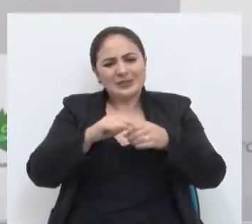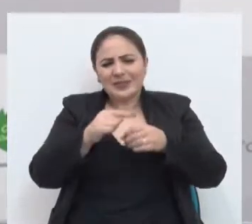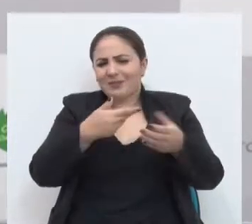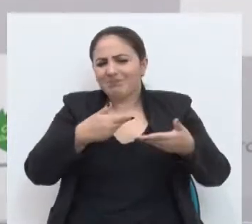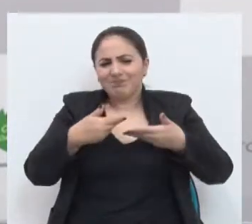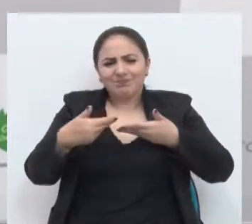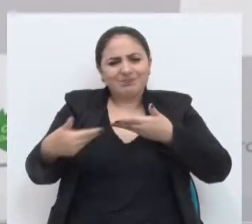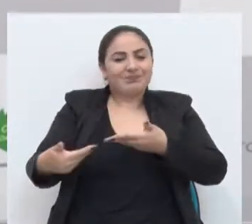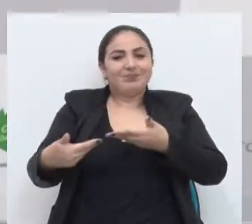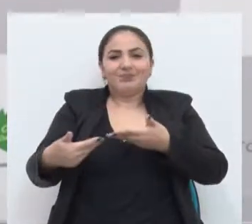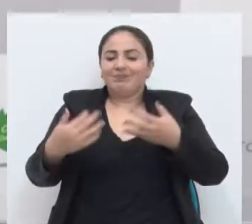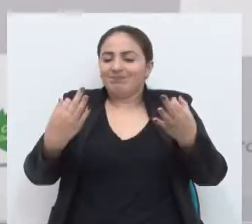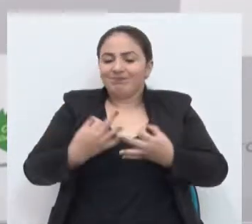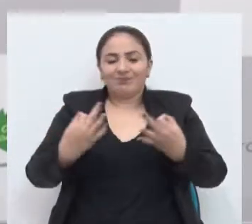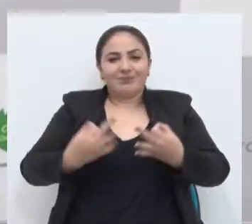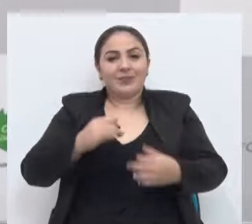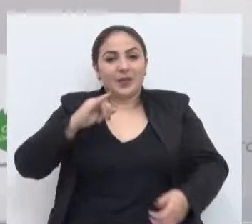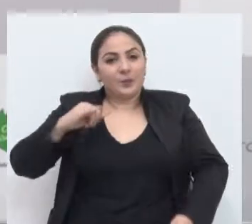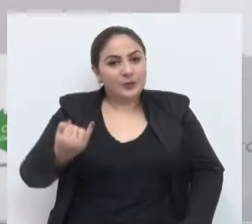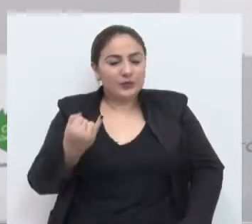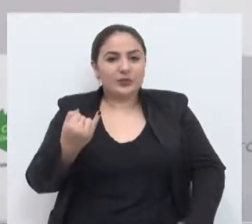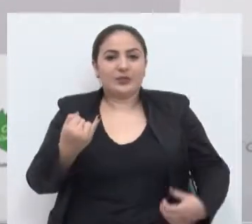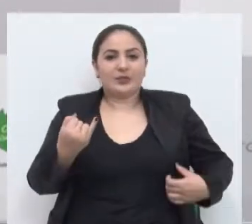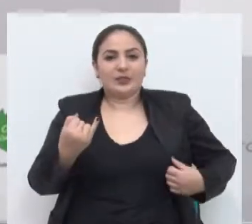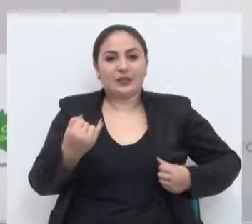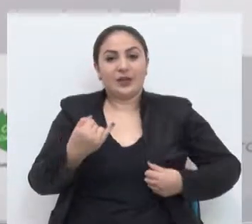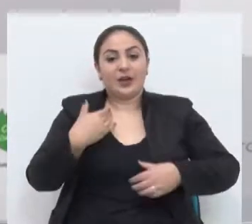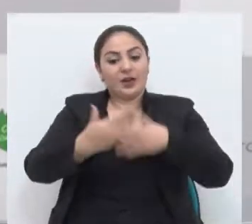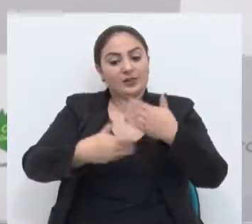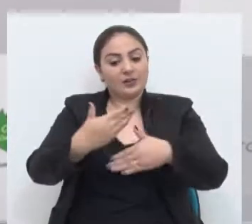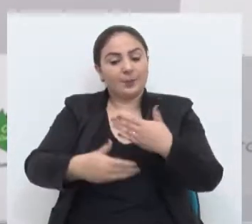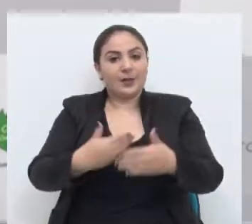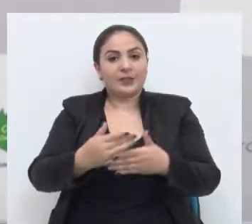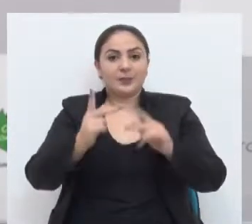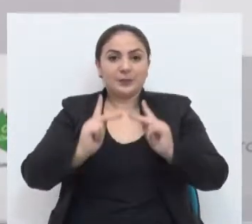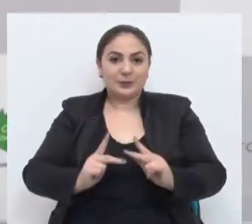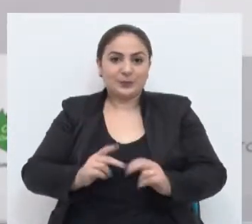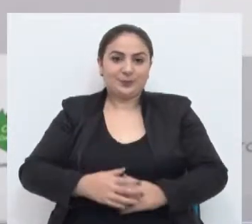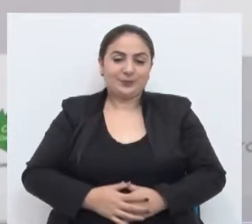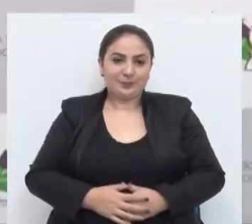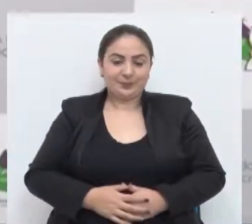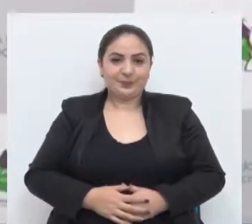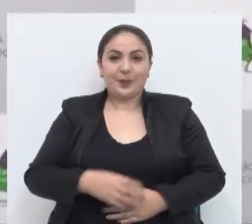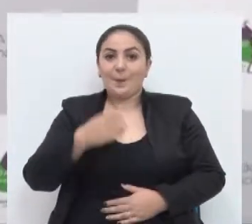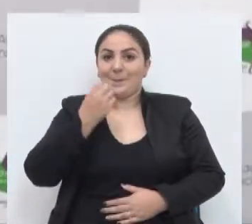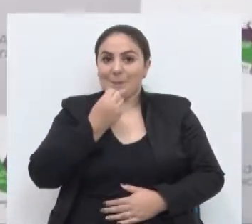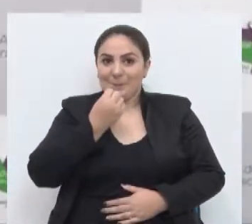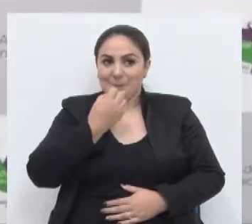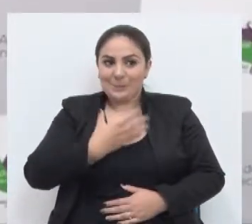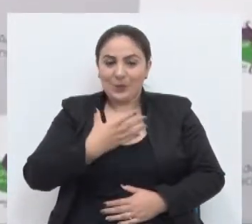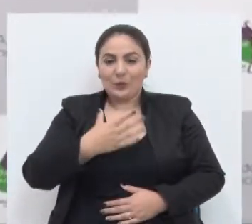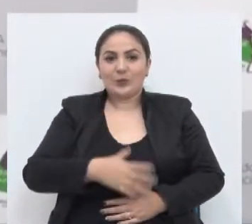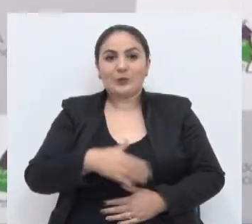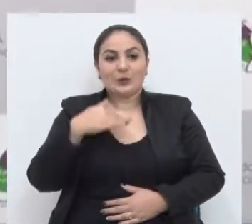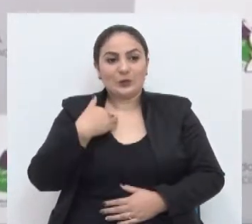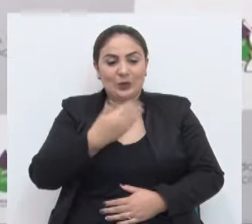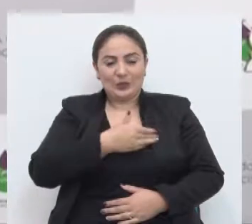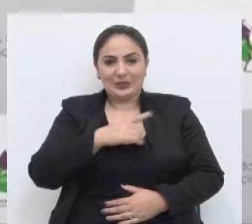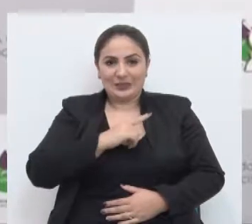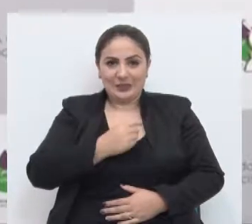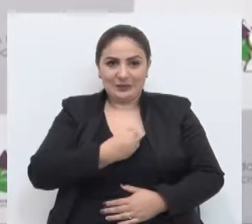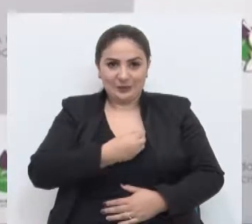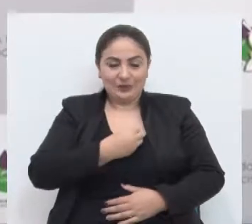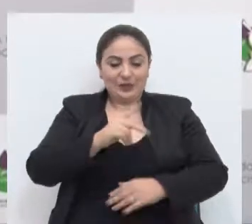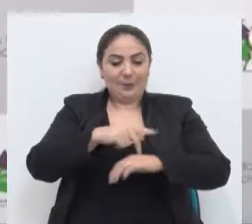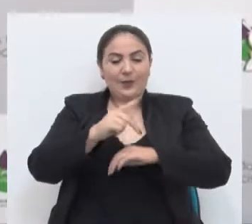cidade acolhedora, fantástica e que oportuniza o crescimento das pessoas. Bom, a gente está situado em